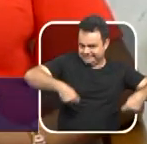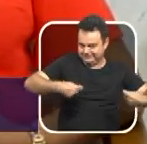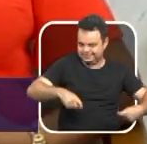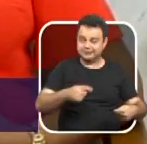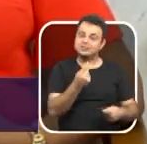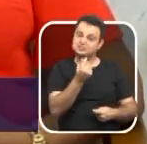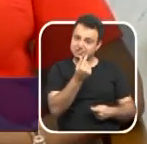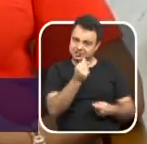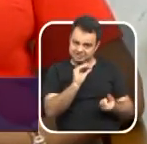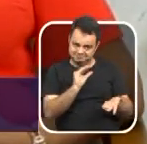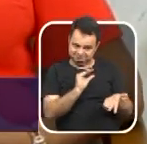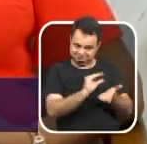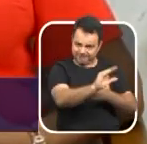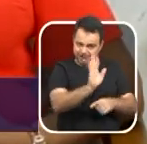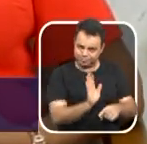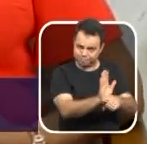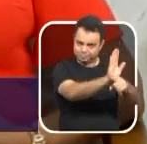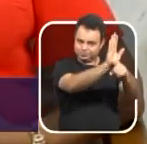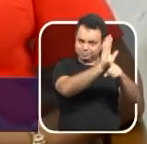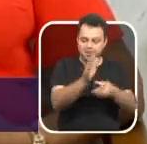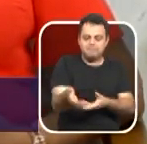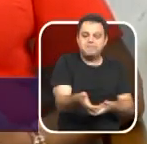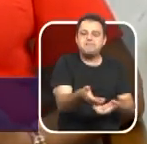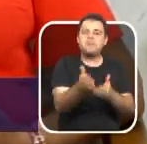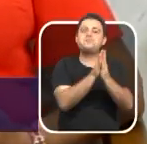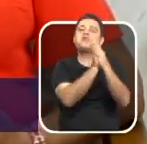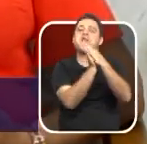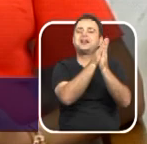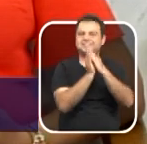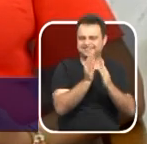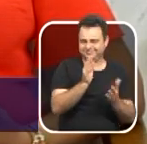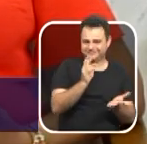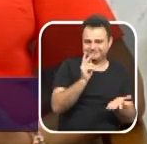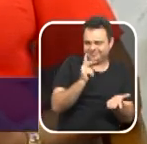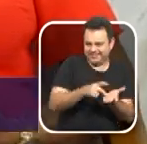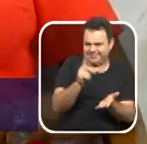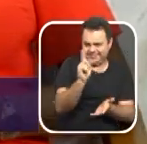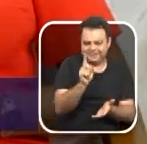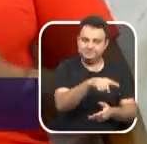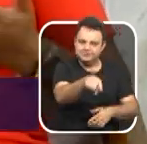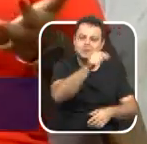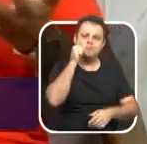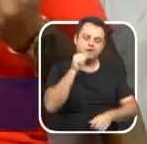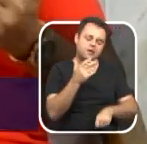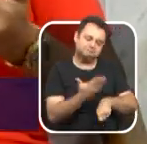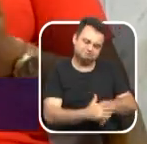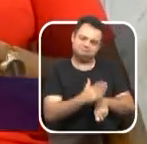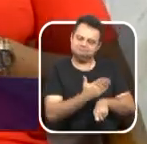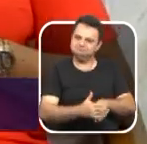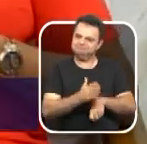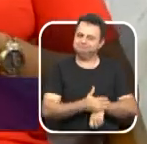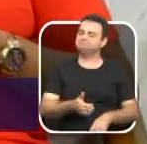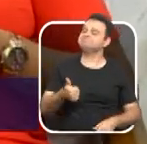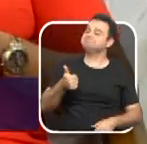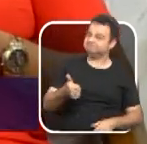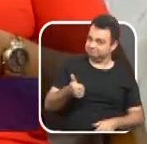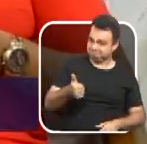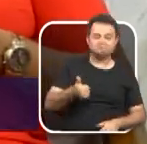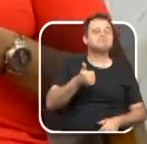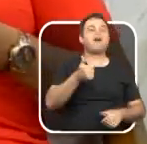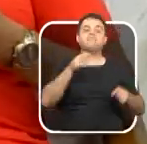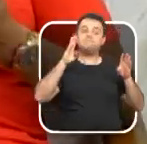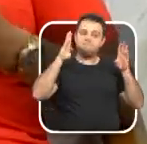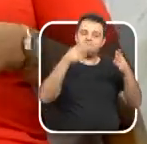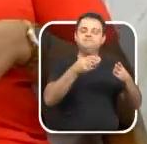sempre pensando na vida, né? E mediante alguns casos que estavam acontecendo, a mídia trazendo, né? Casos